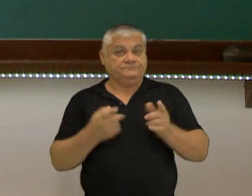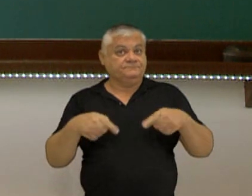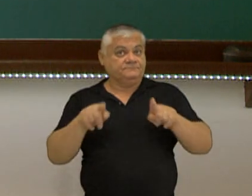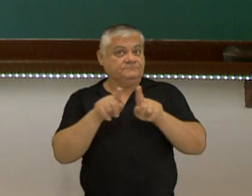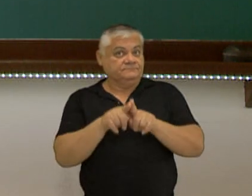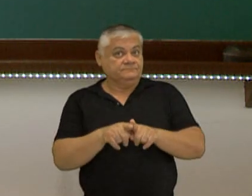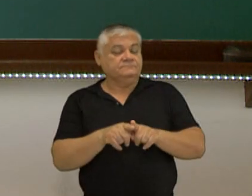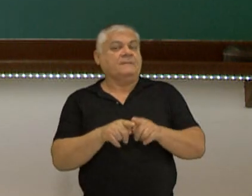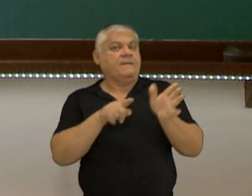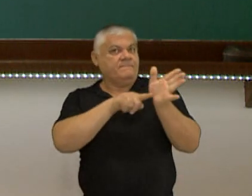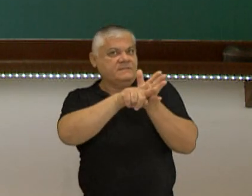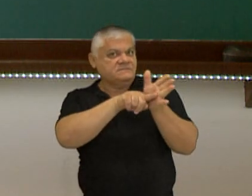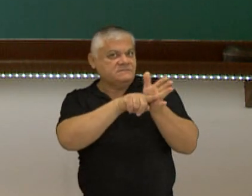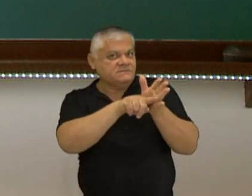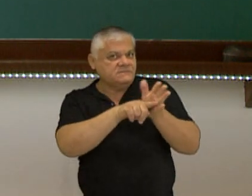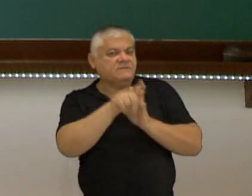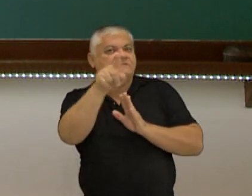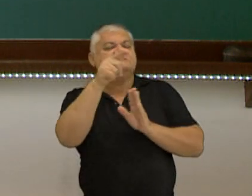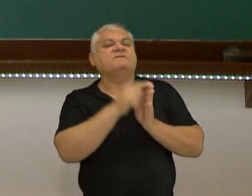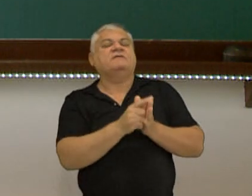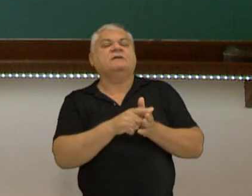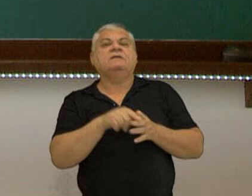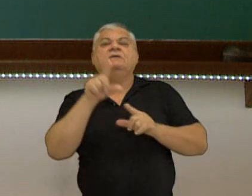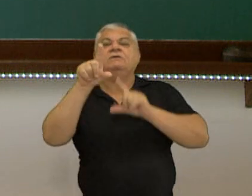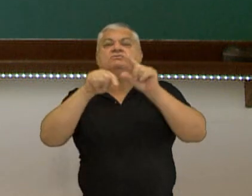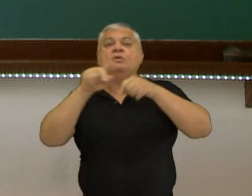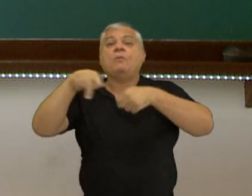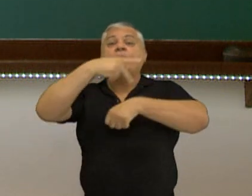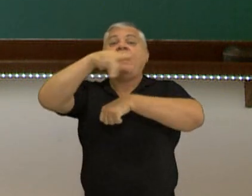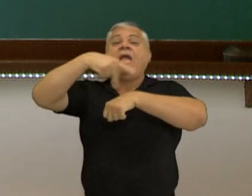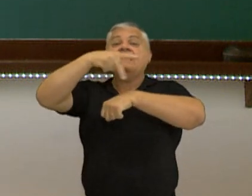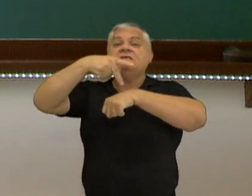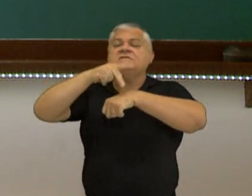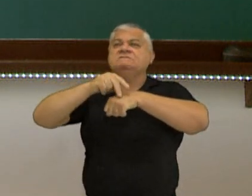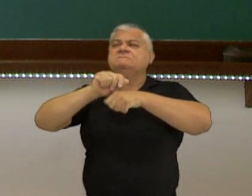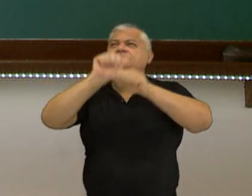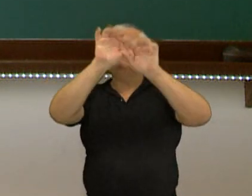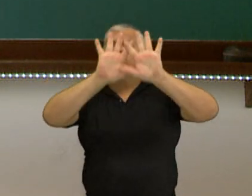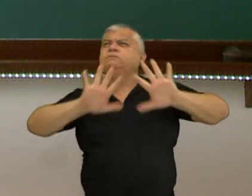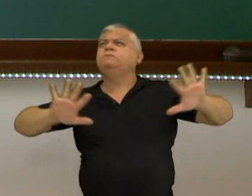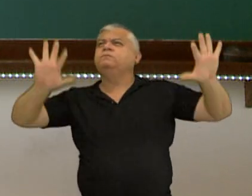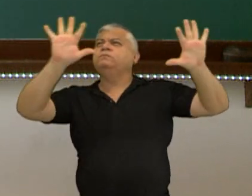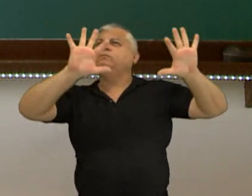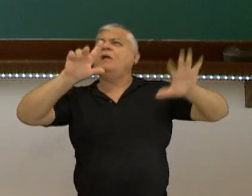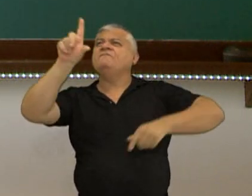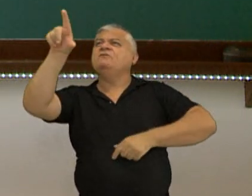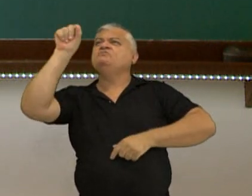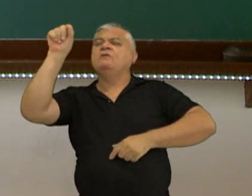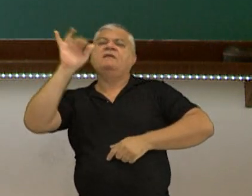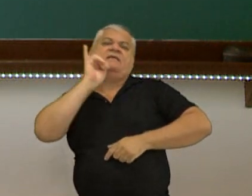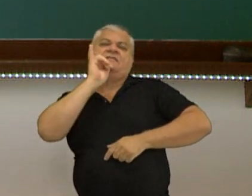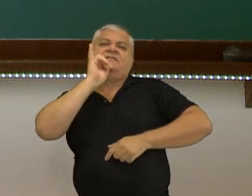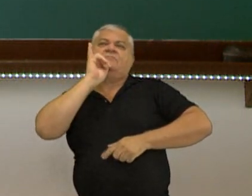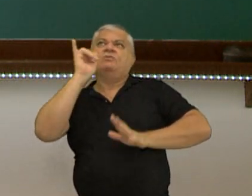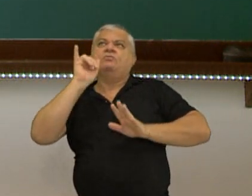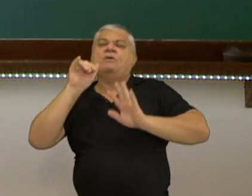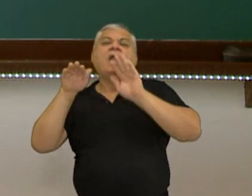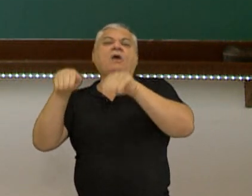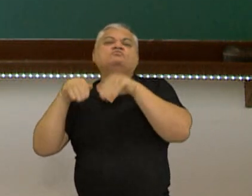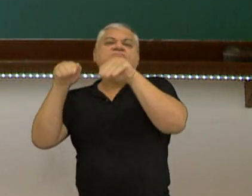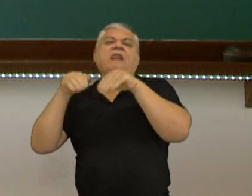Voltamos então ali com a pesquisa, vocês vão escolher um país de um dos continentes estudados e vão fazer uma pesquisa